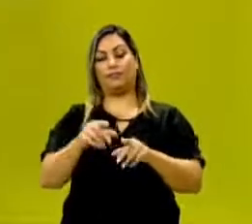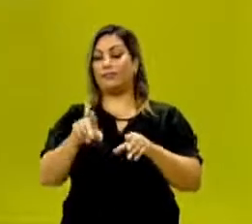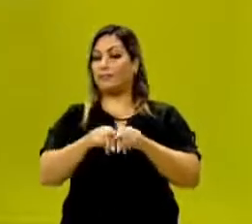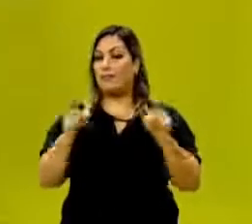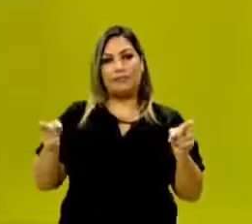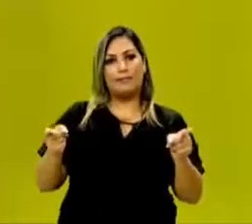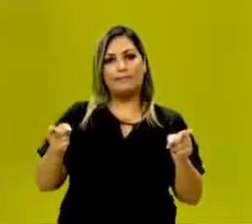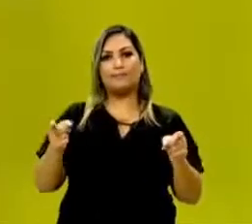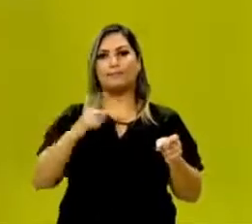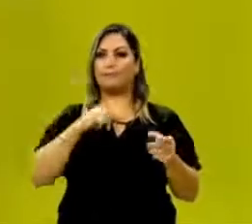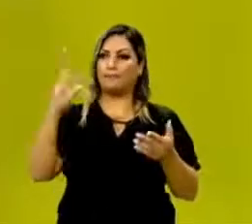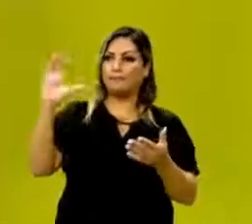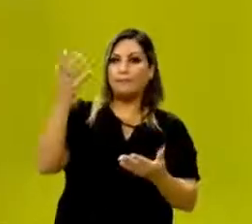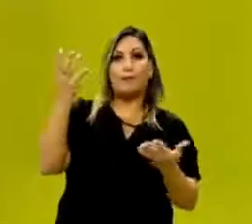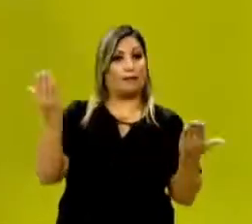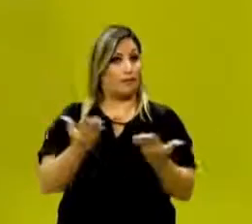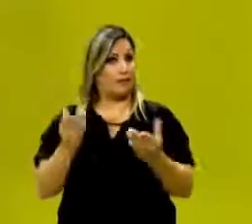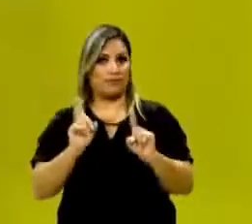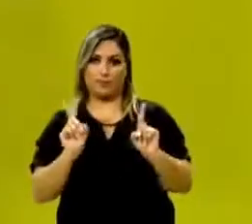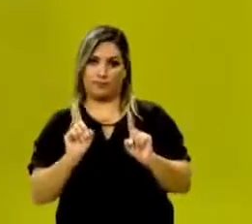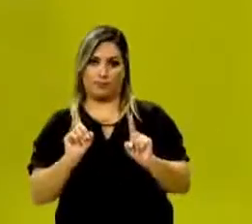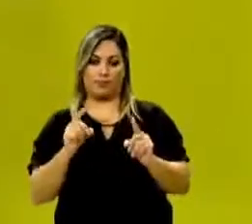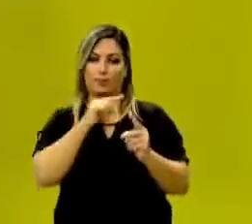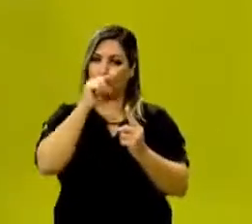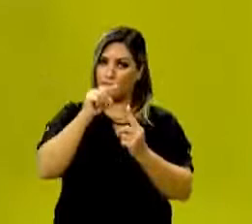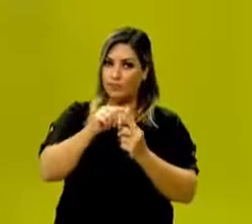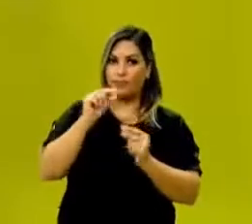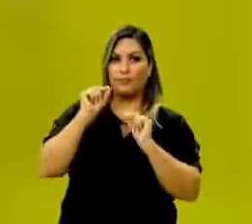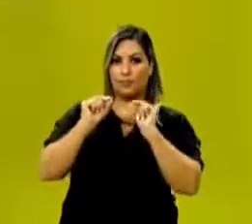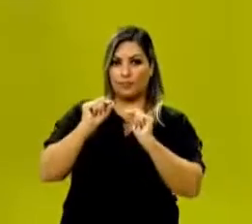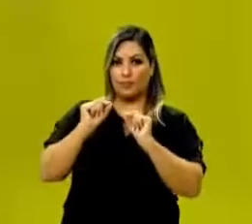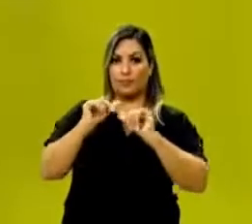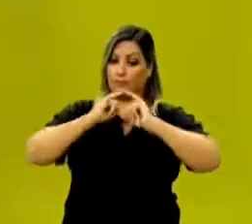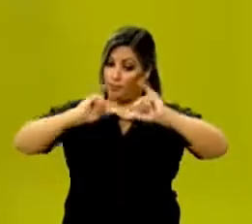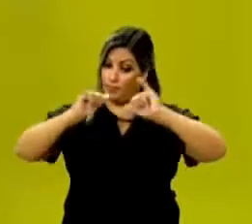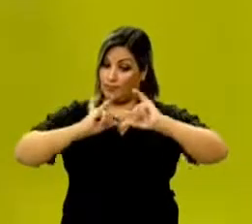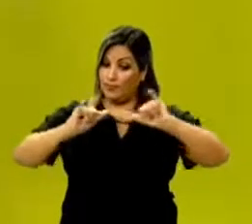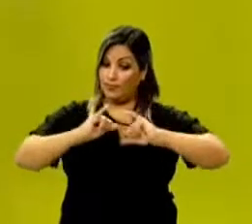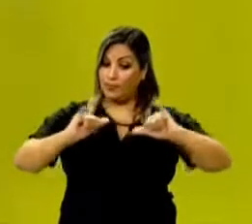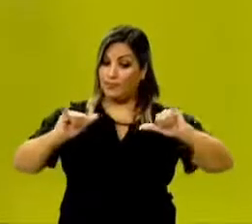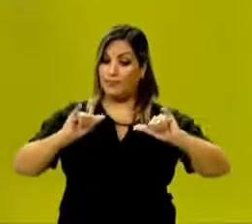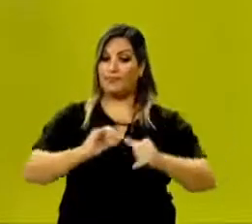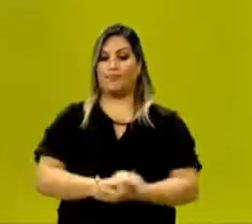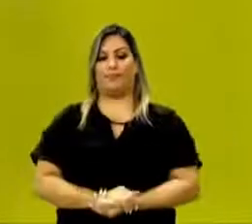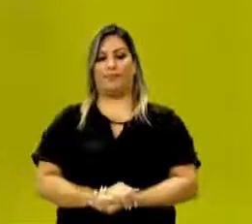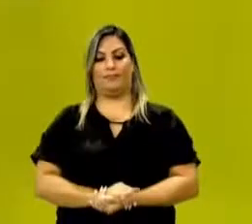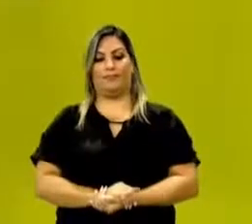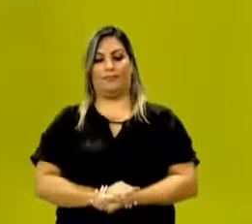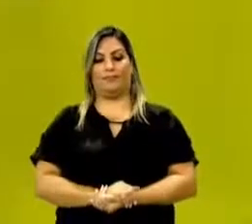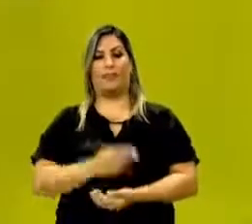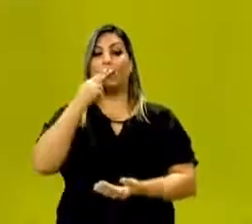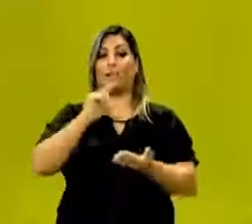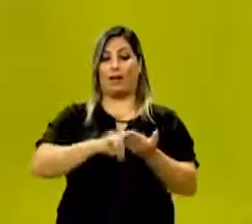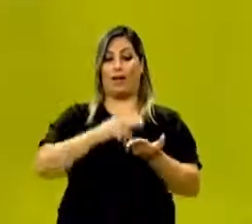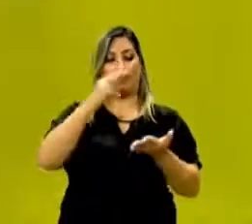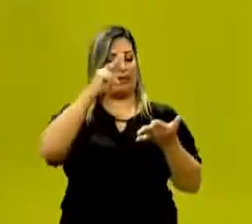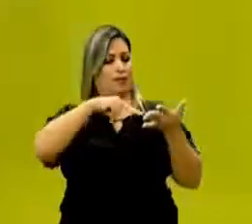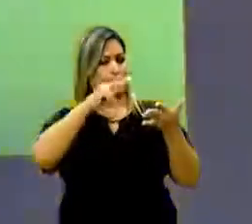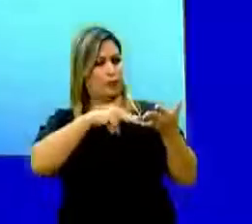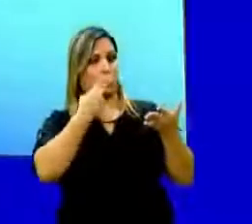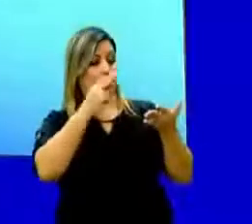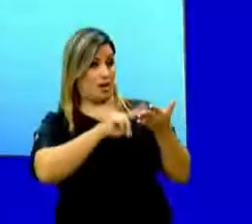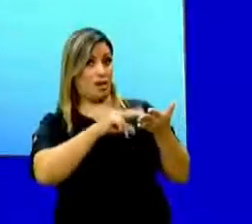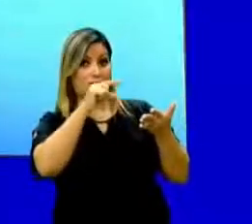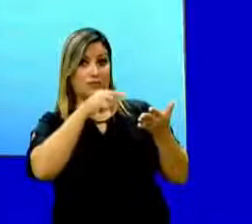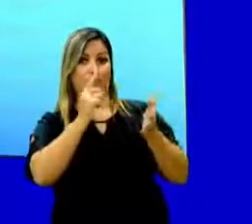algo que aconteceu aqui agora. E esse é o objetivo de quem? Da notícia, né? Carta do leitor. Também vamos